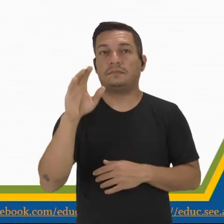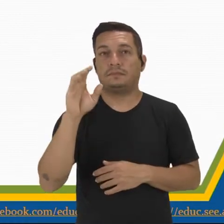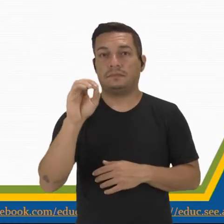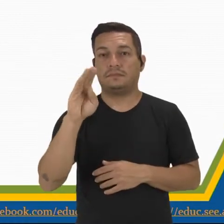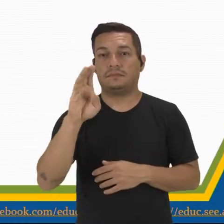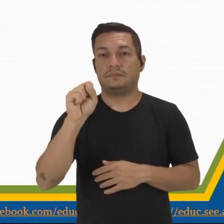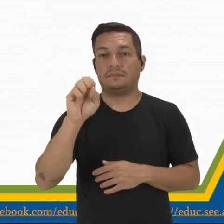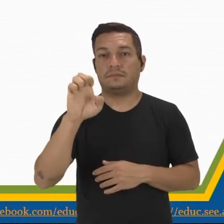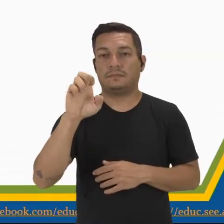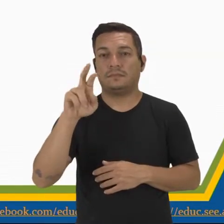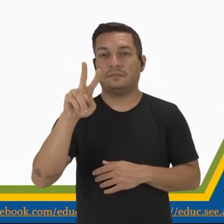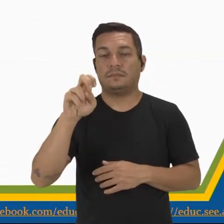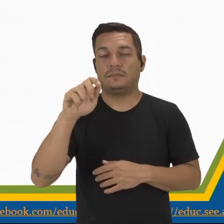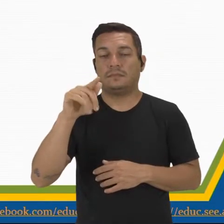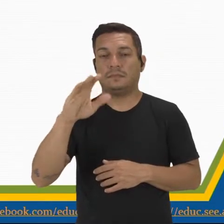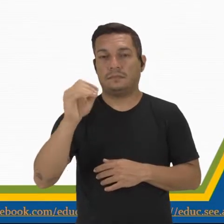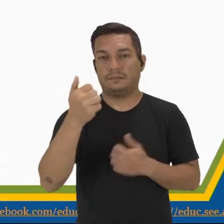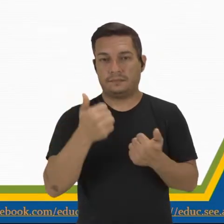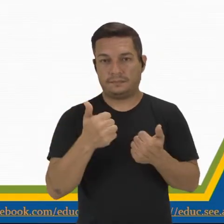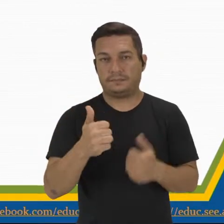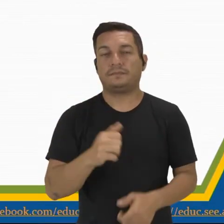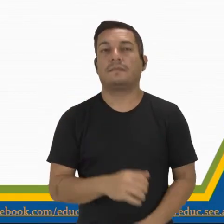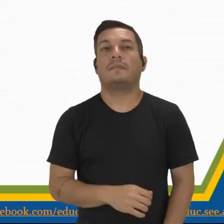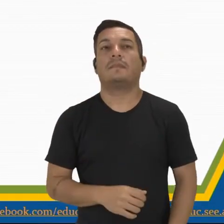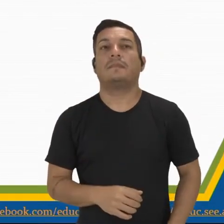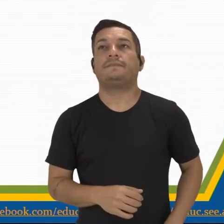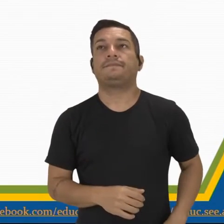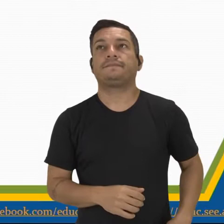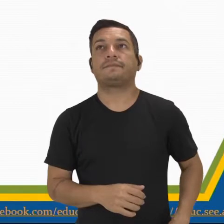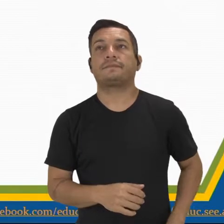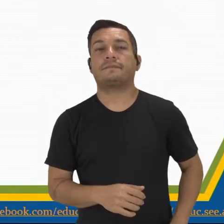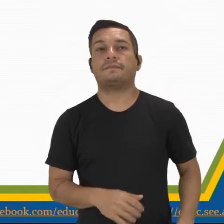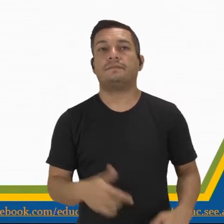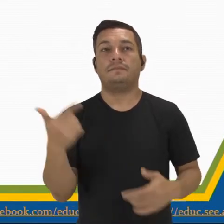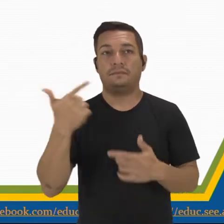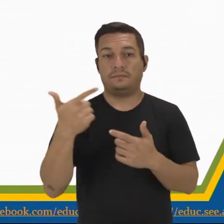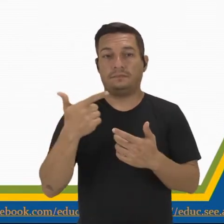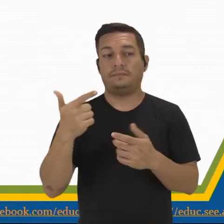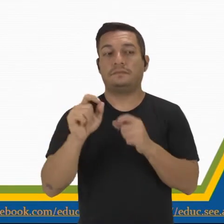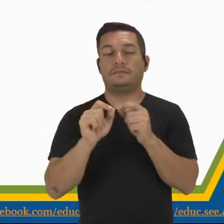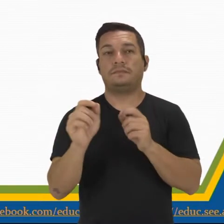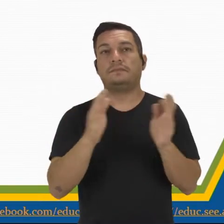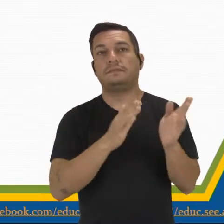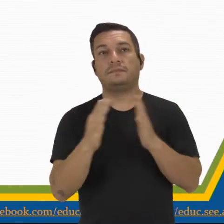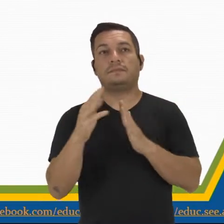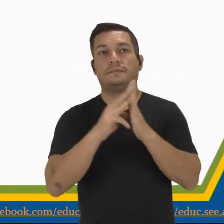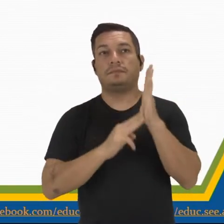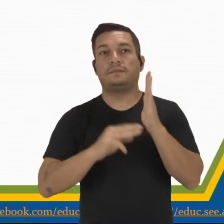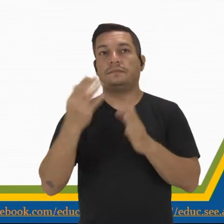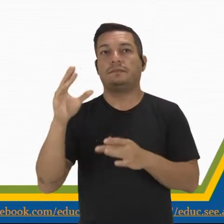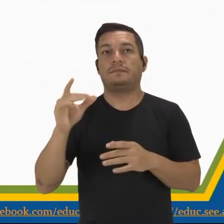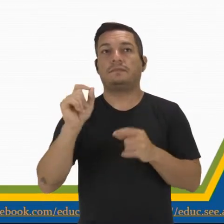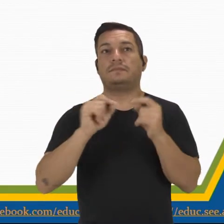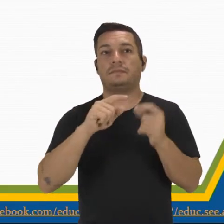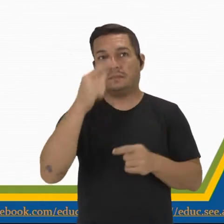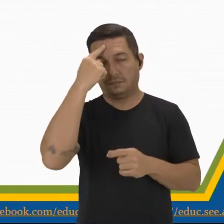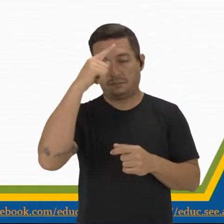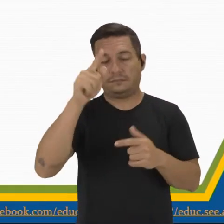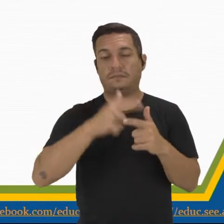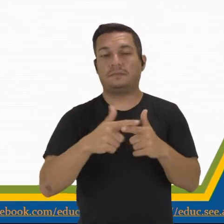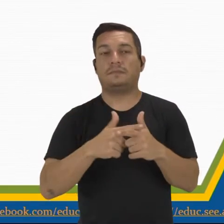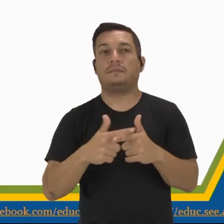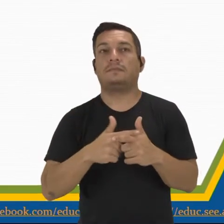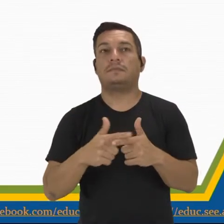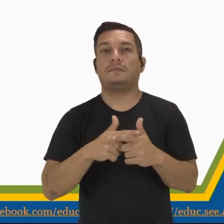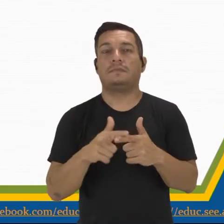de observação. Beleza? O segundo passo do método científico é a